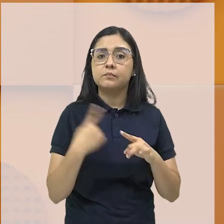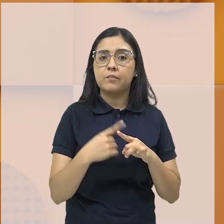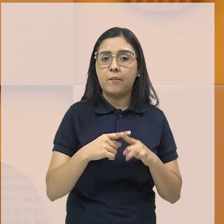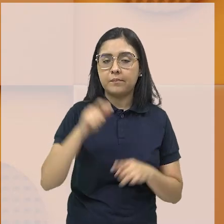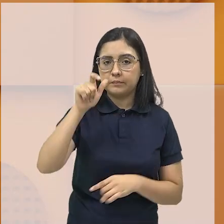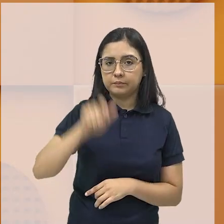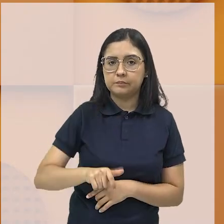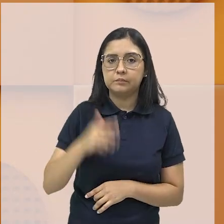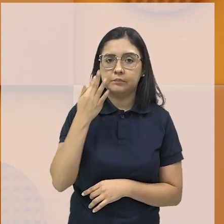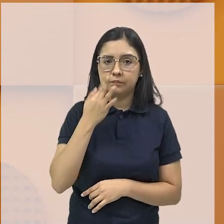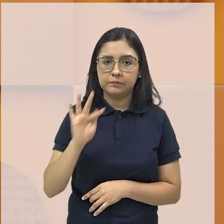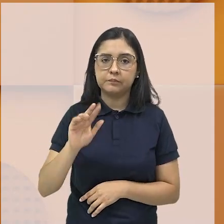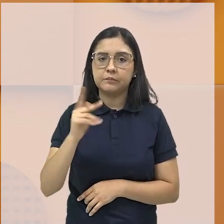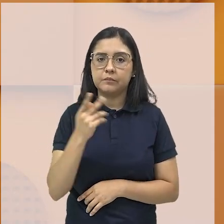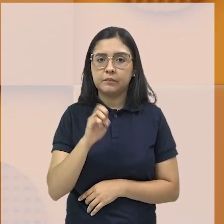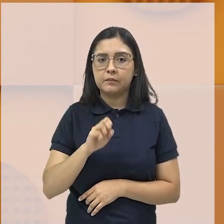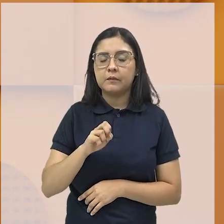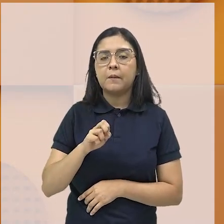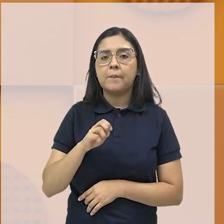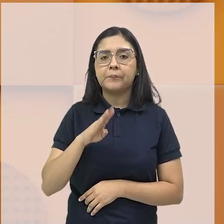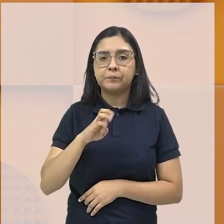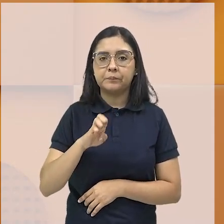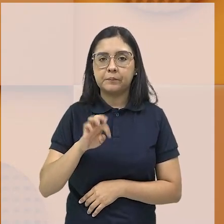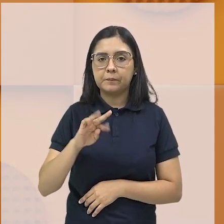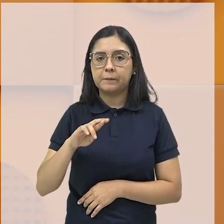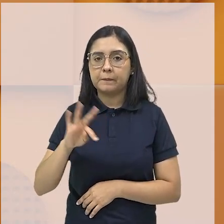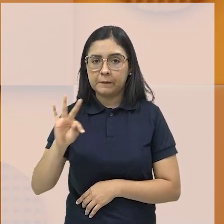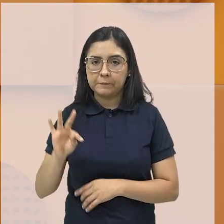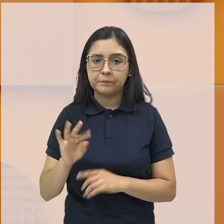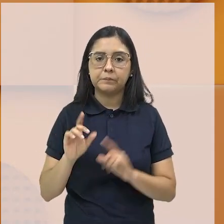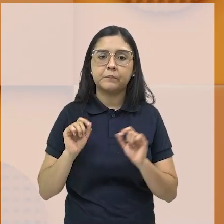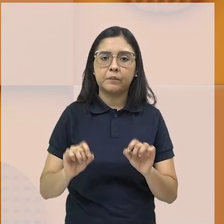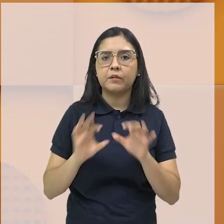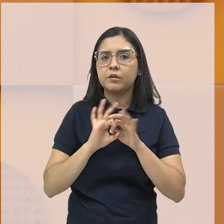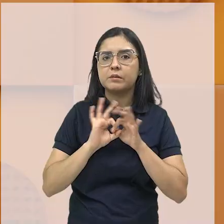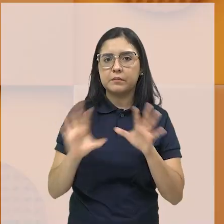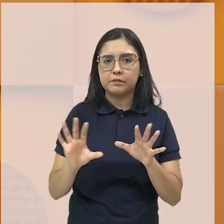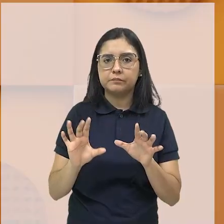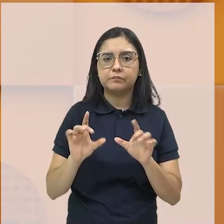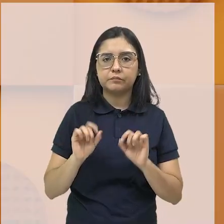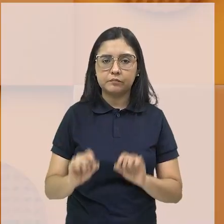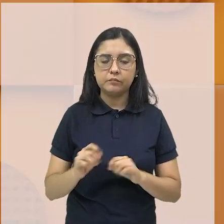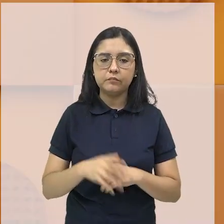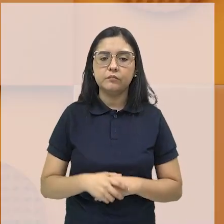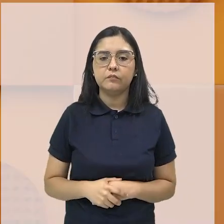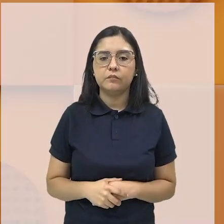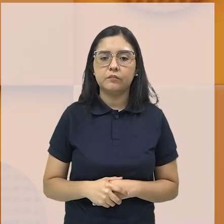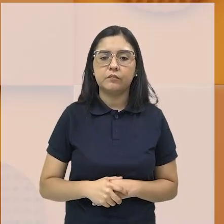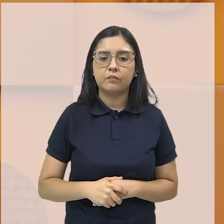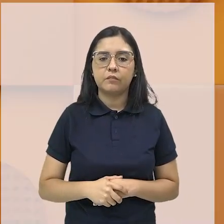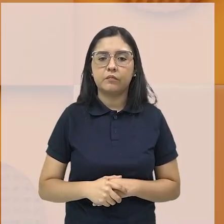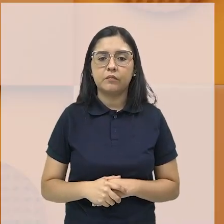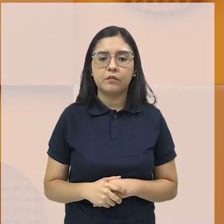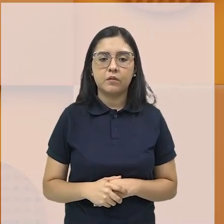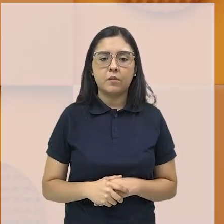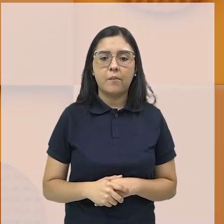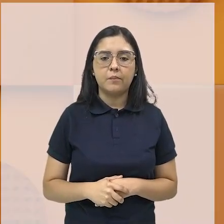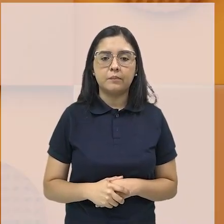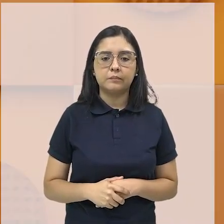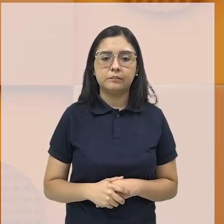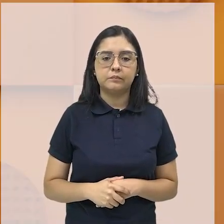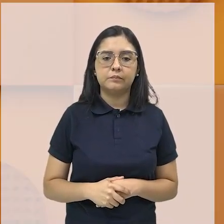Spencer, ele era considerado um liberalista, né? Ou seja, ele era a favor da não intervenção, uma